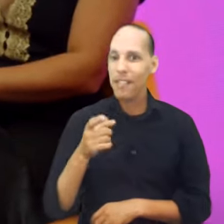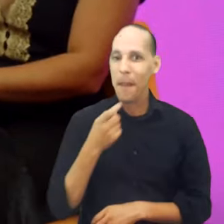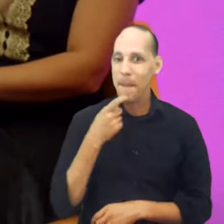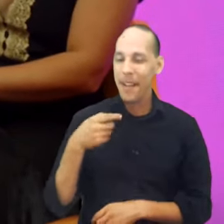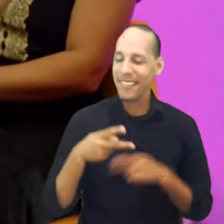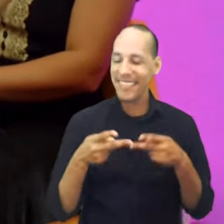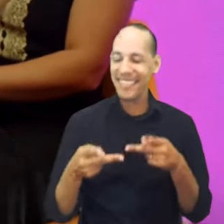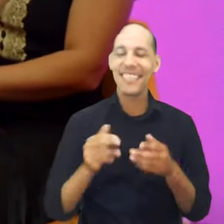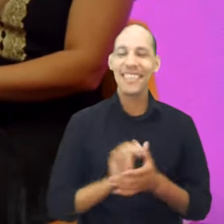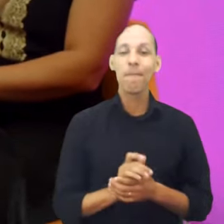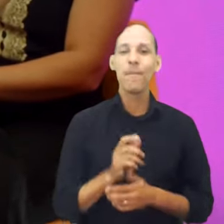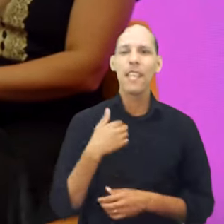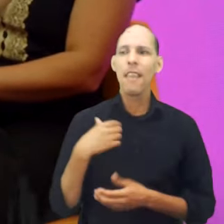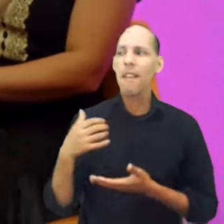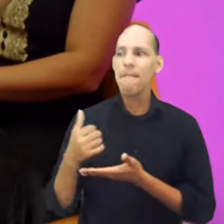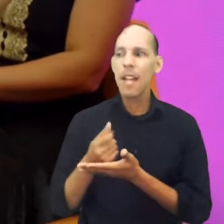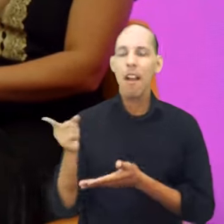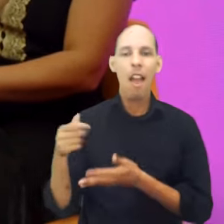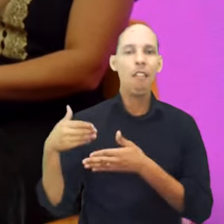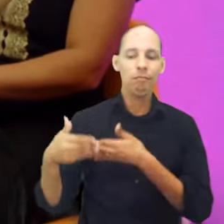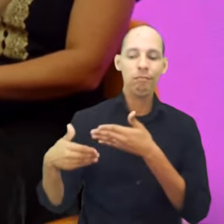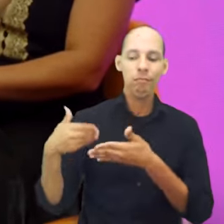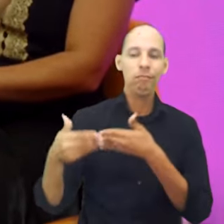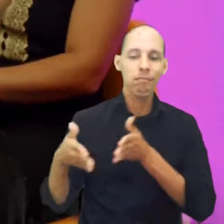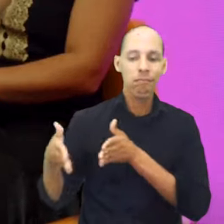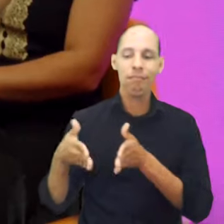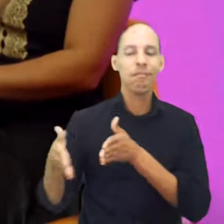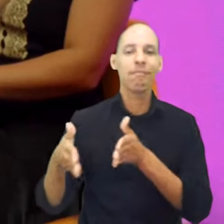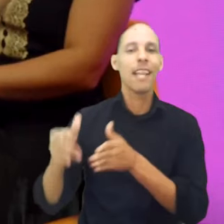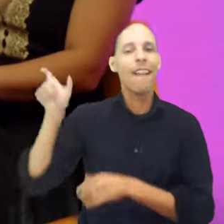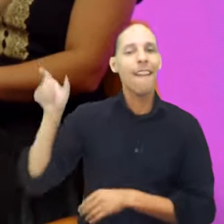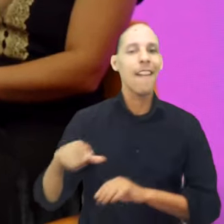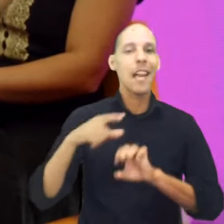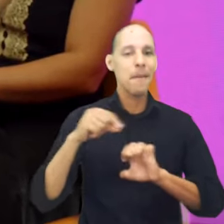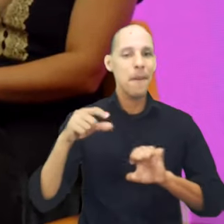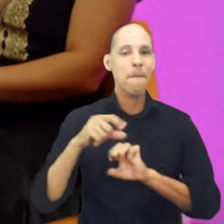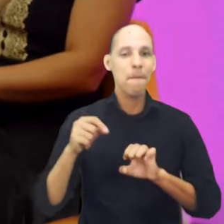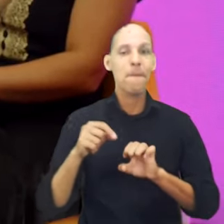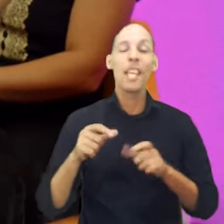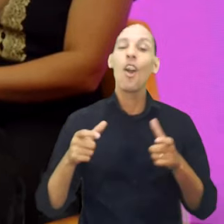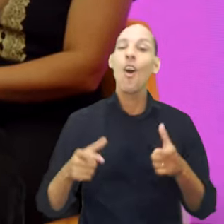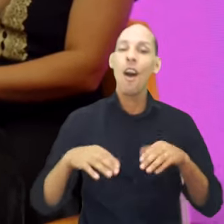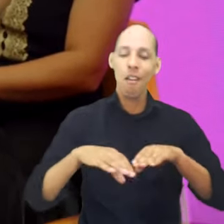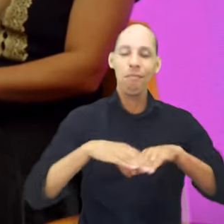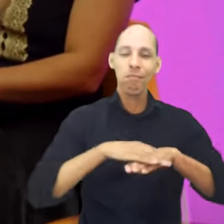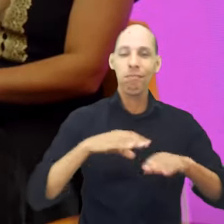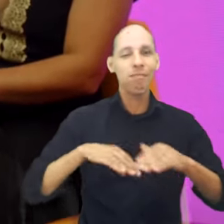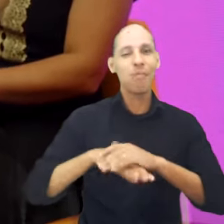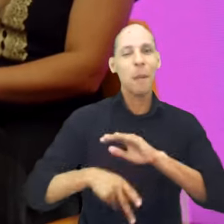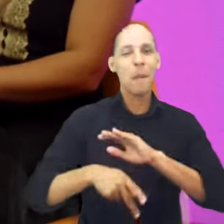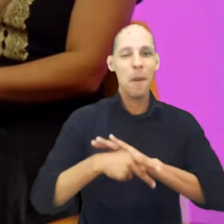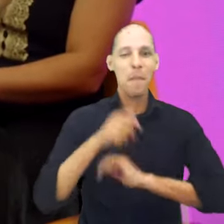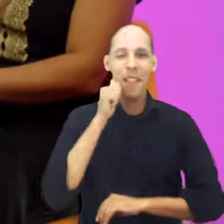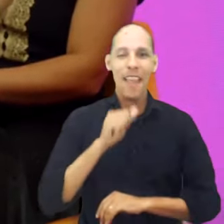nosso escritório. E eu peguei bem essa jornada da Paulinha, né? Exato. Como empreendedora no segmento de calçados femininos.